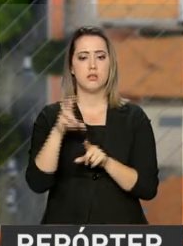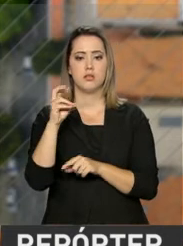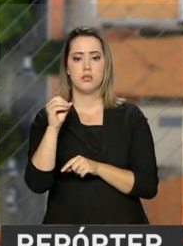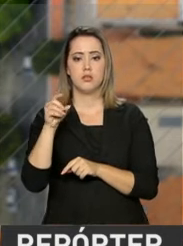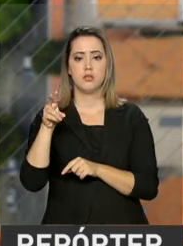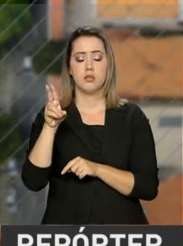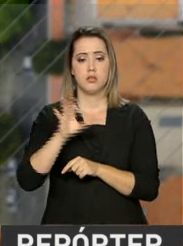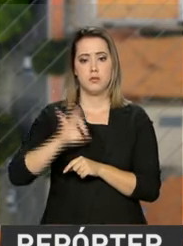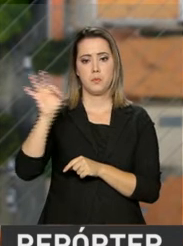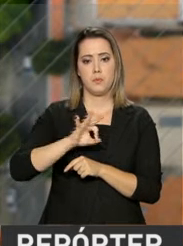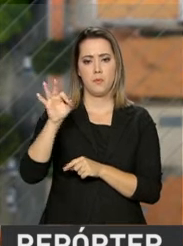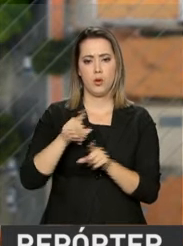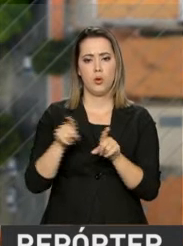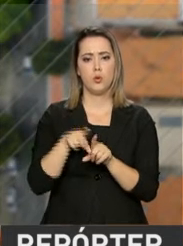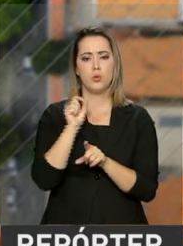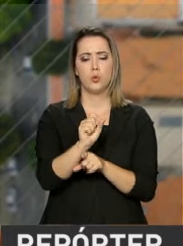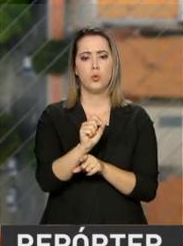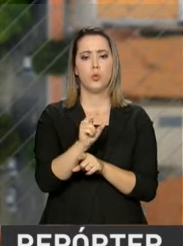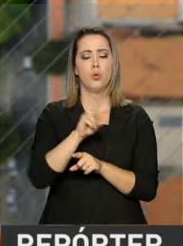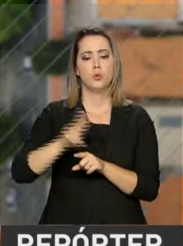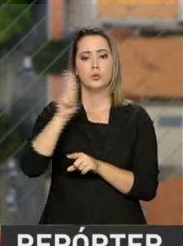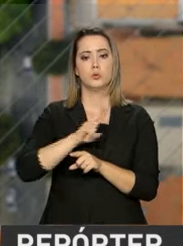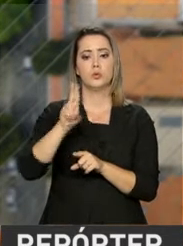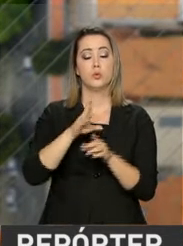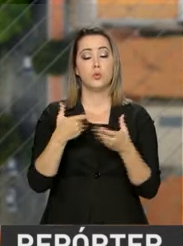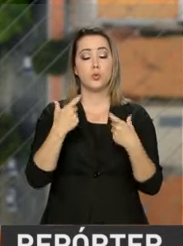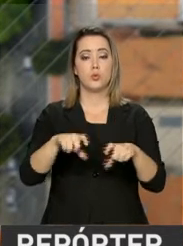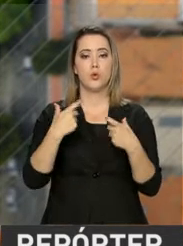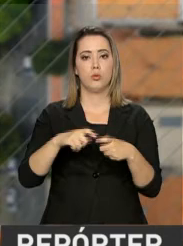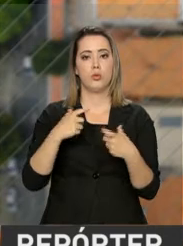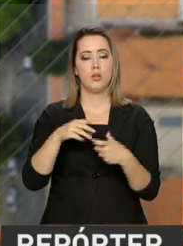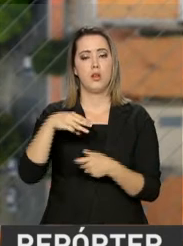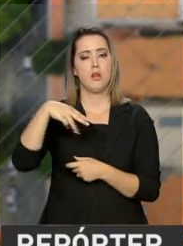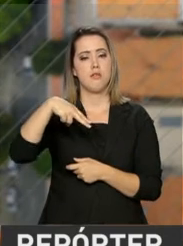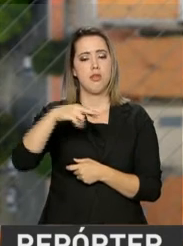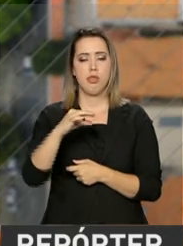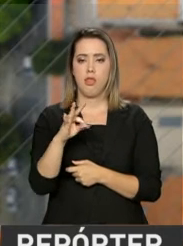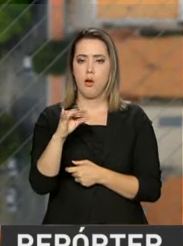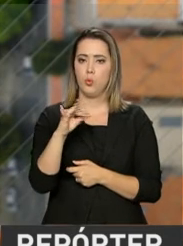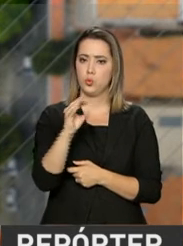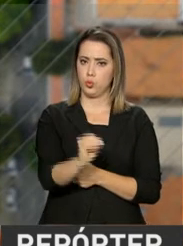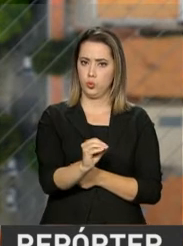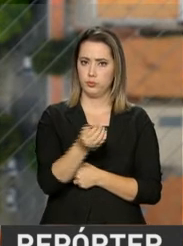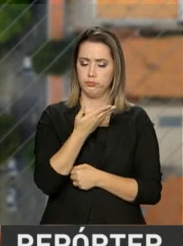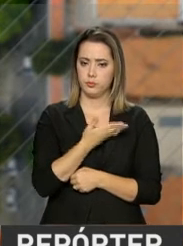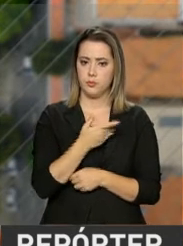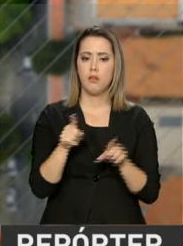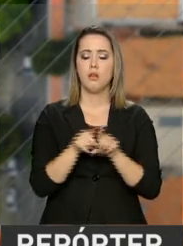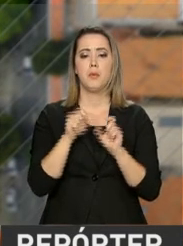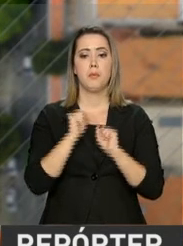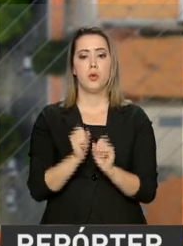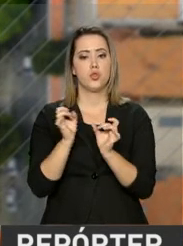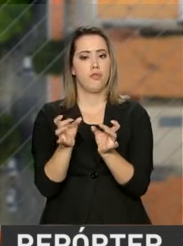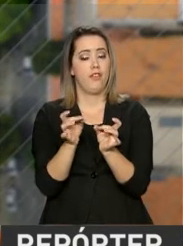por estrutura náutica em área federal ao se estiverem aptos a regularização também passa a ser possível a venda direta